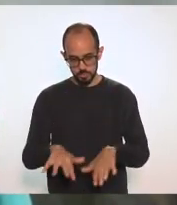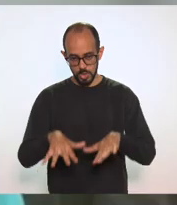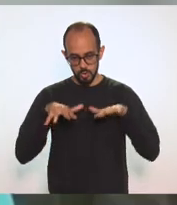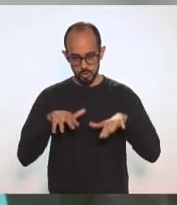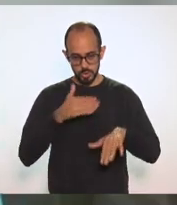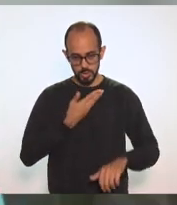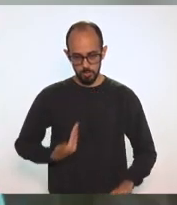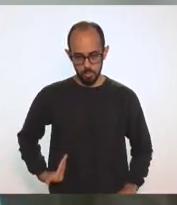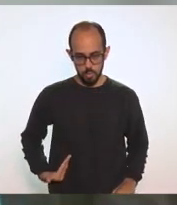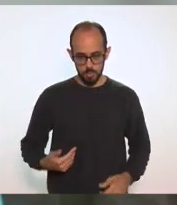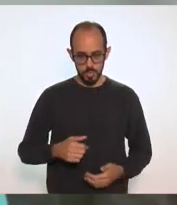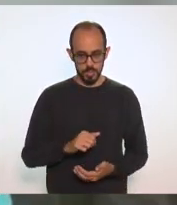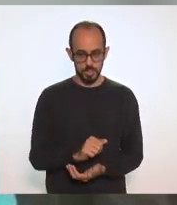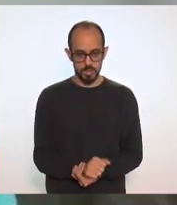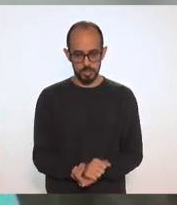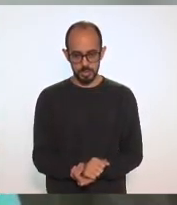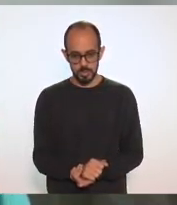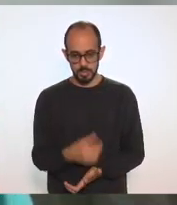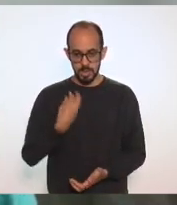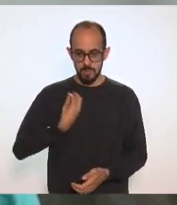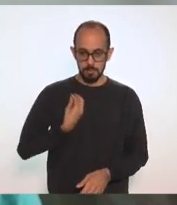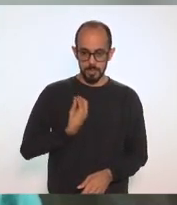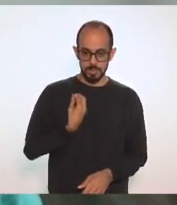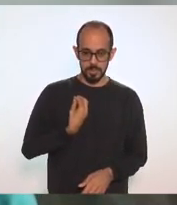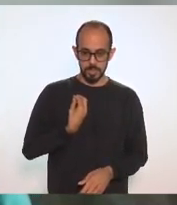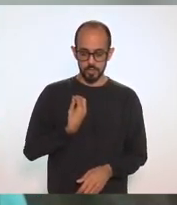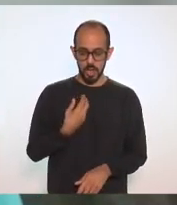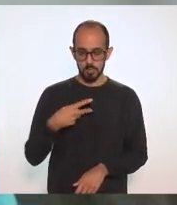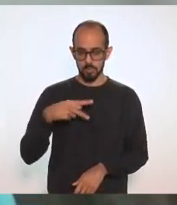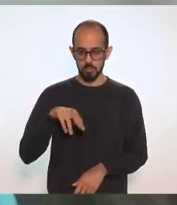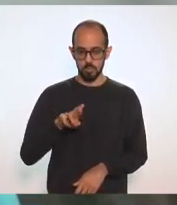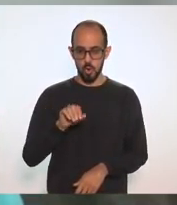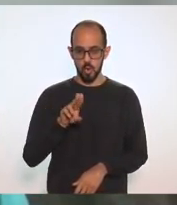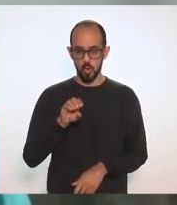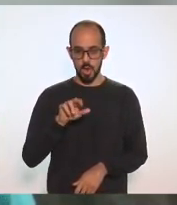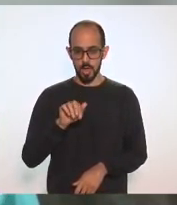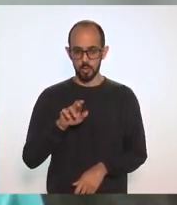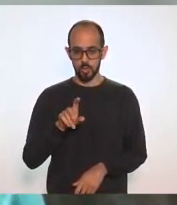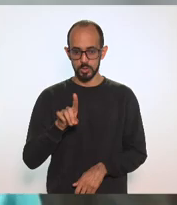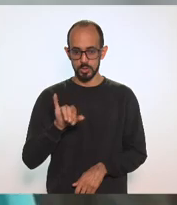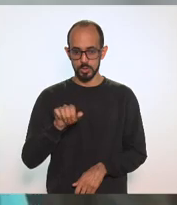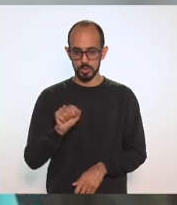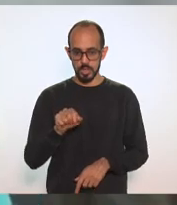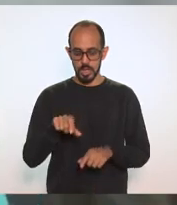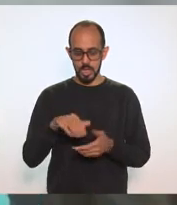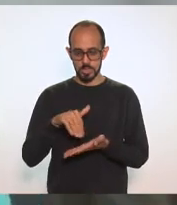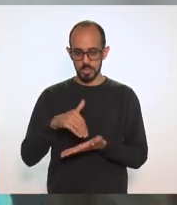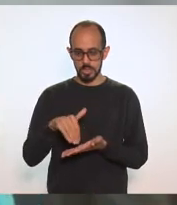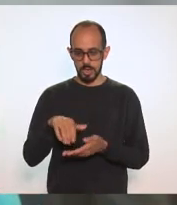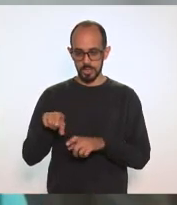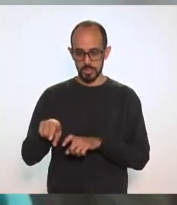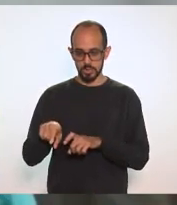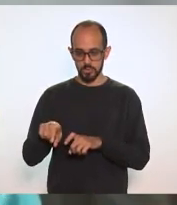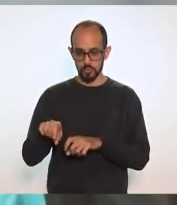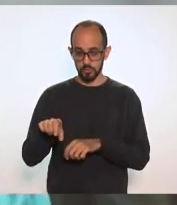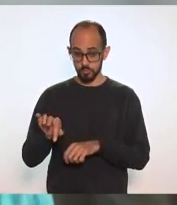pública, teve presente a Procuradoria-Geral do Estado, a Secretaria de Fazenda, a Secretaria